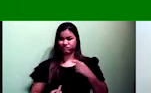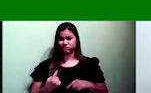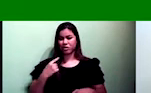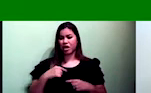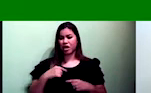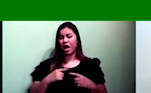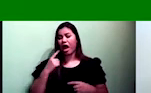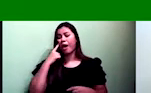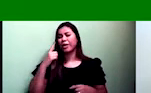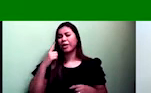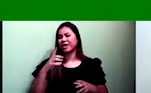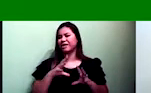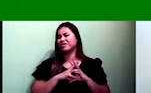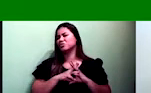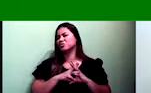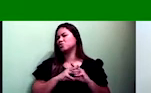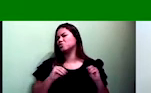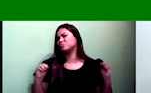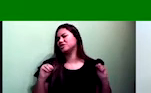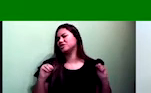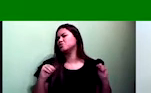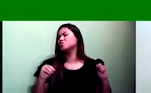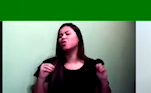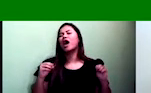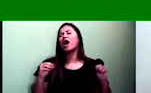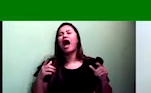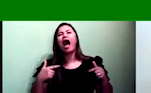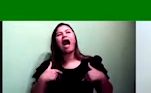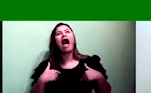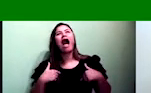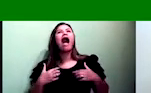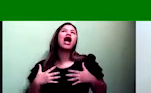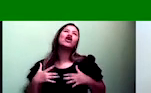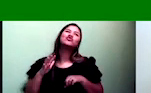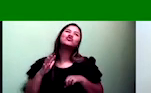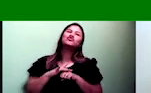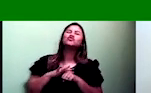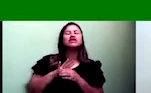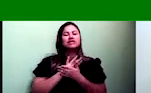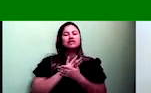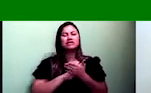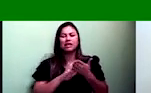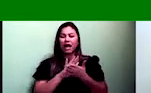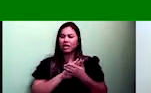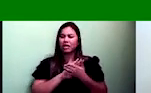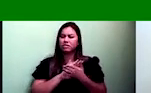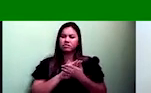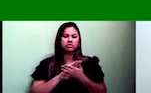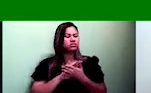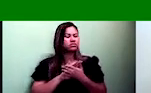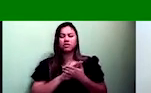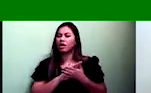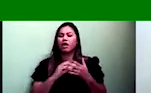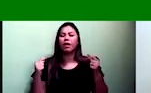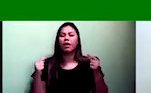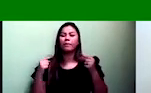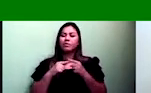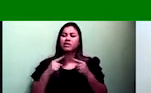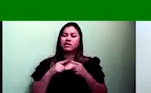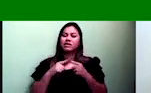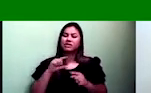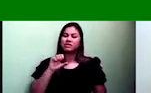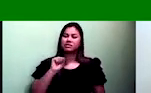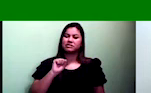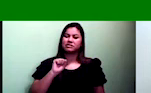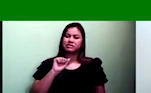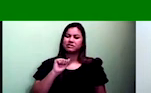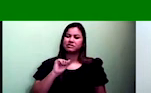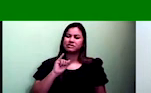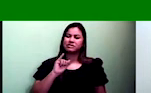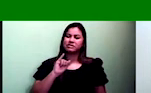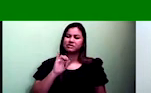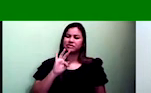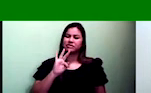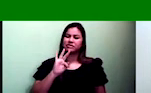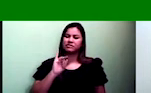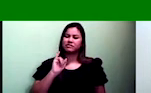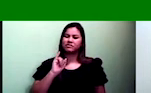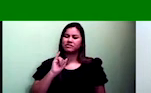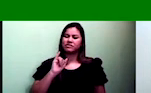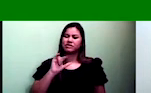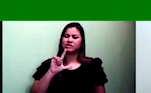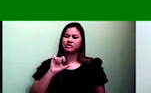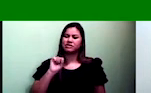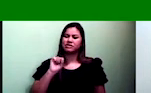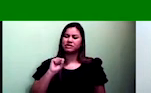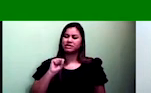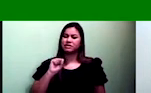fala, estou curado. Não está. Ela está numa sífilis secundária. Ela está com a sífilis